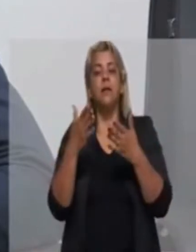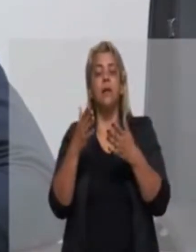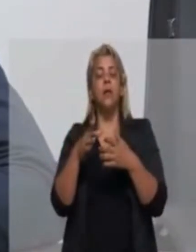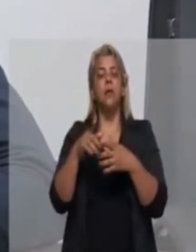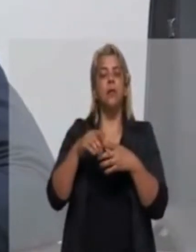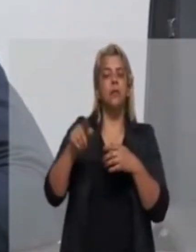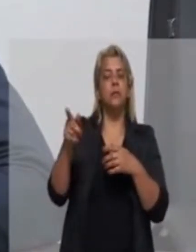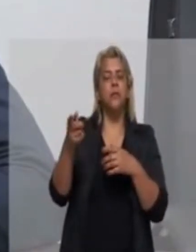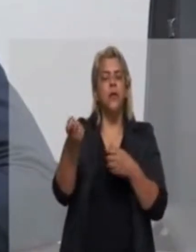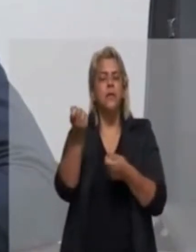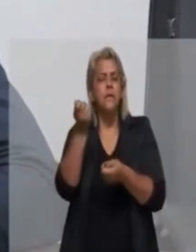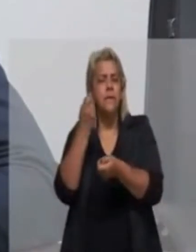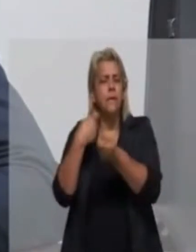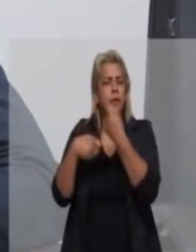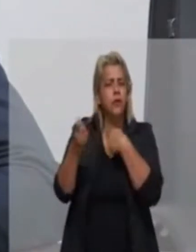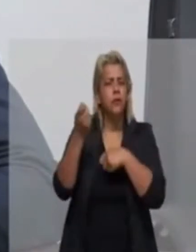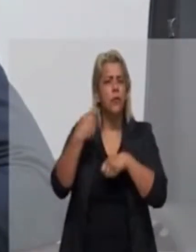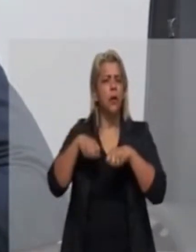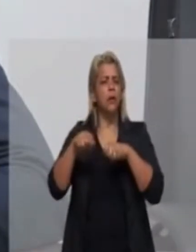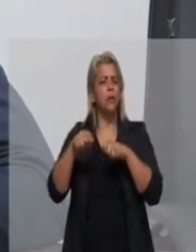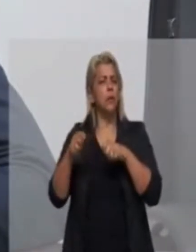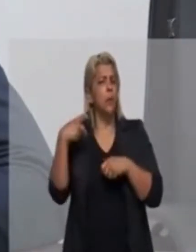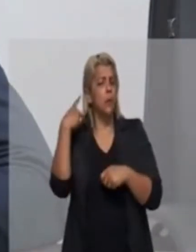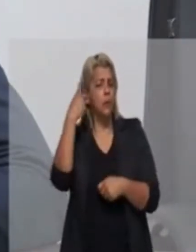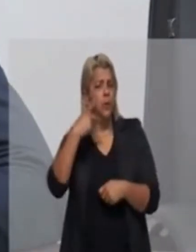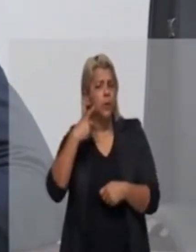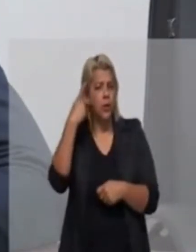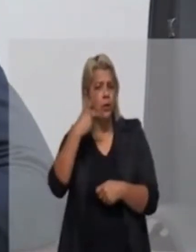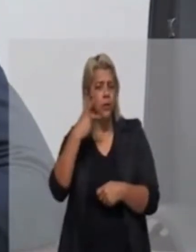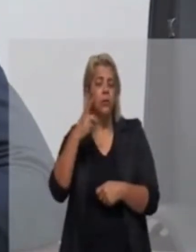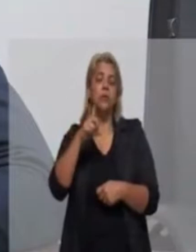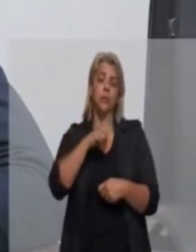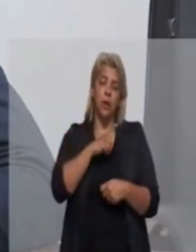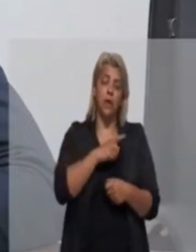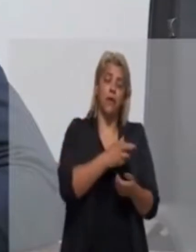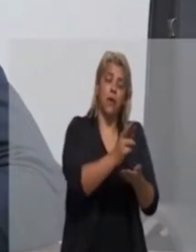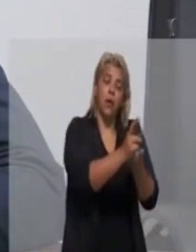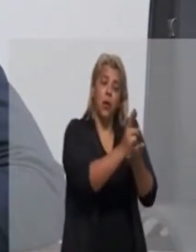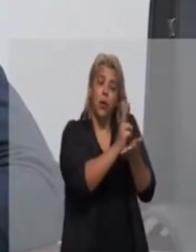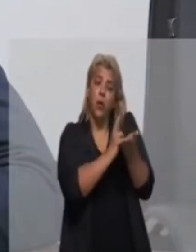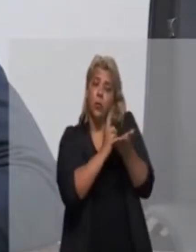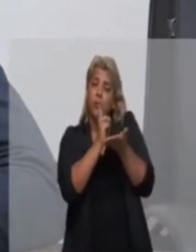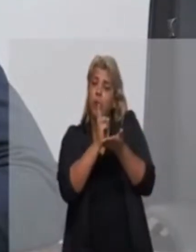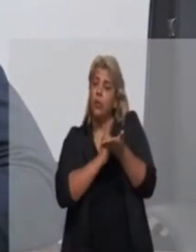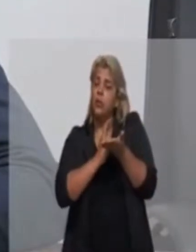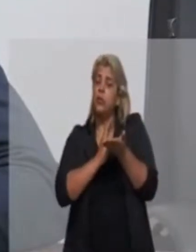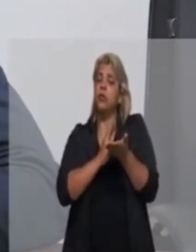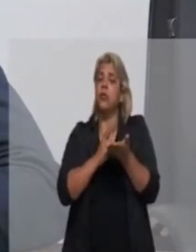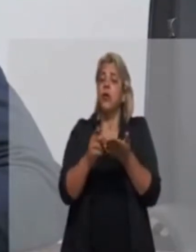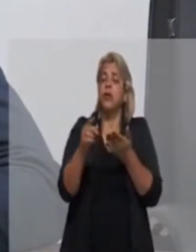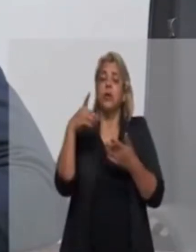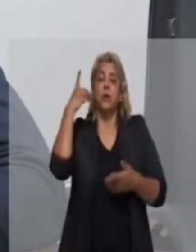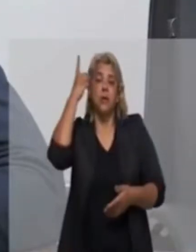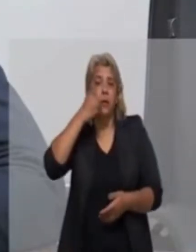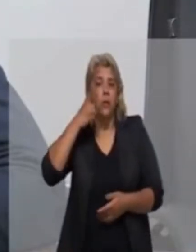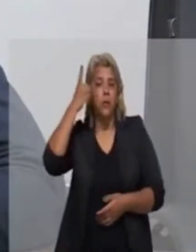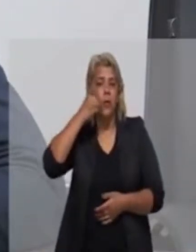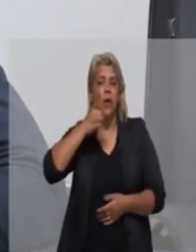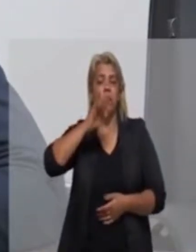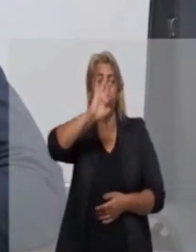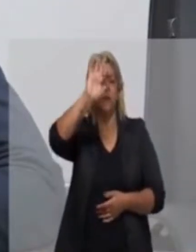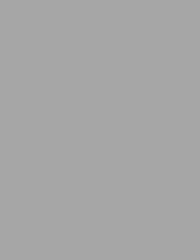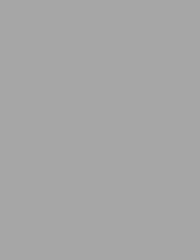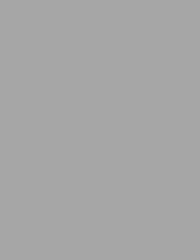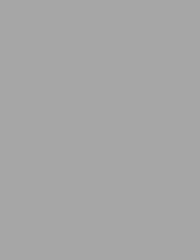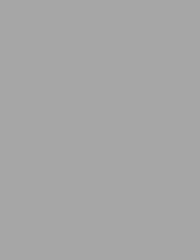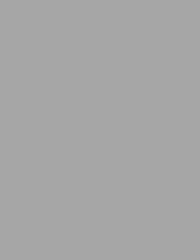investimentos é políticos vamos dizer assim através de emendas de recursos de deputados estaduais Federais e do Governo